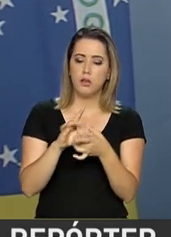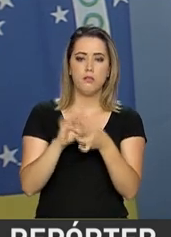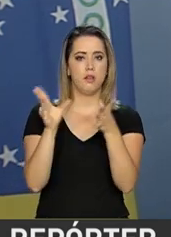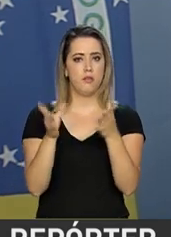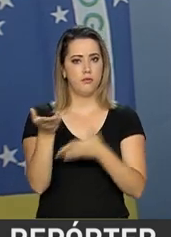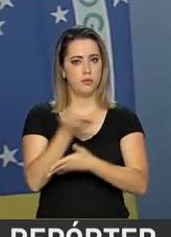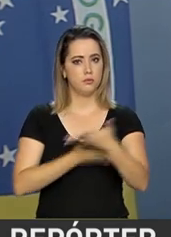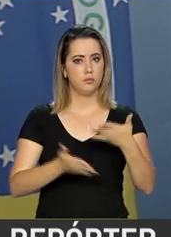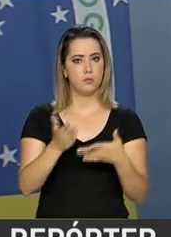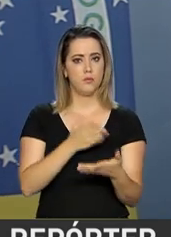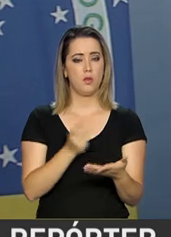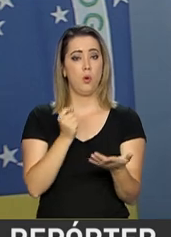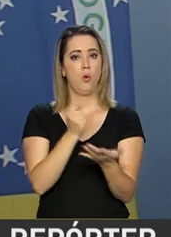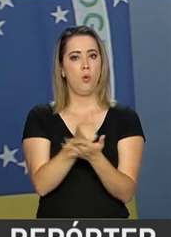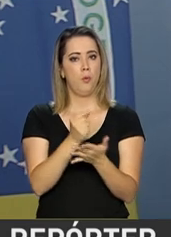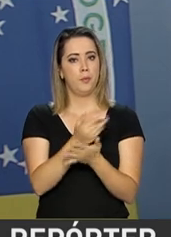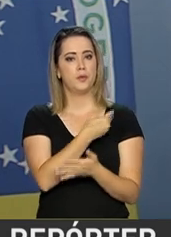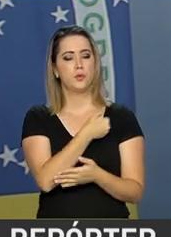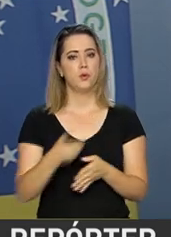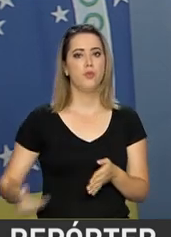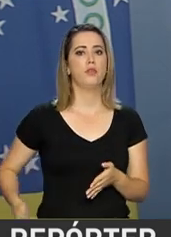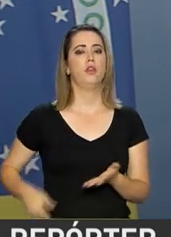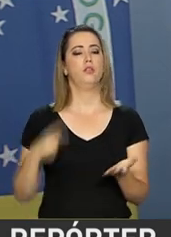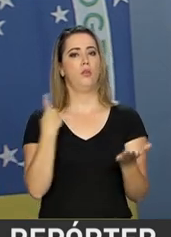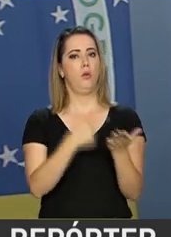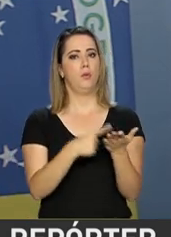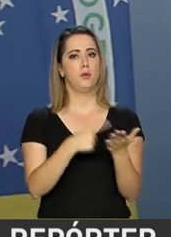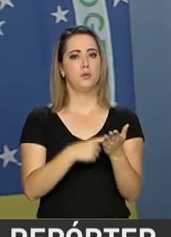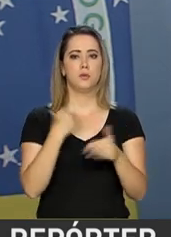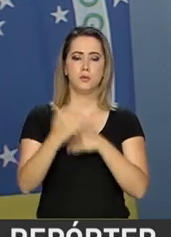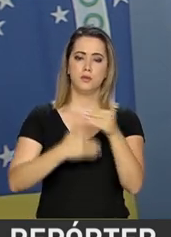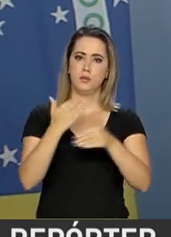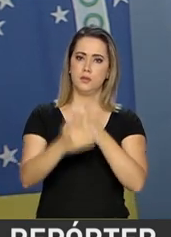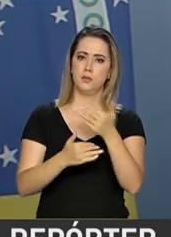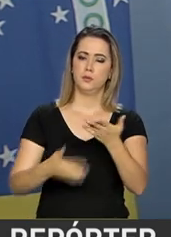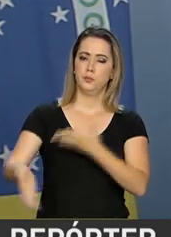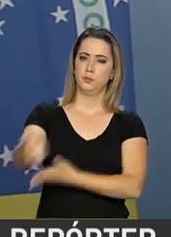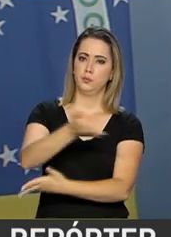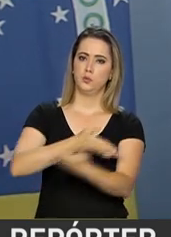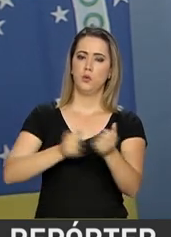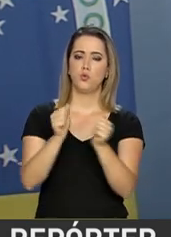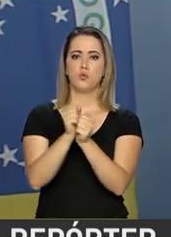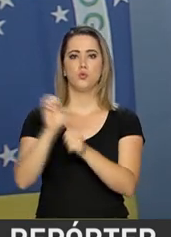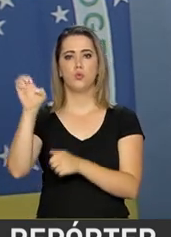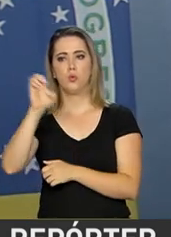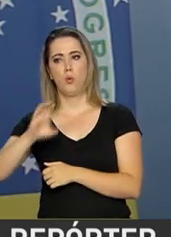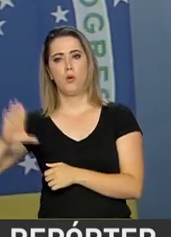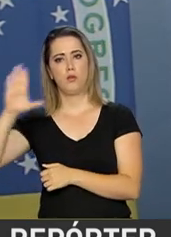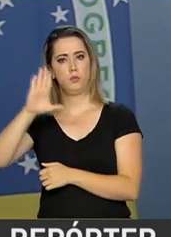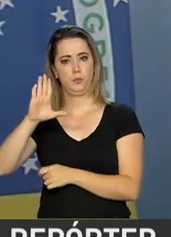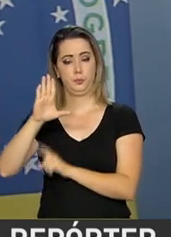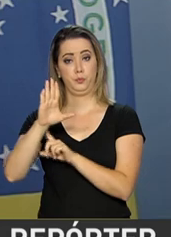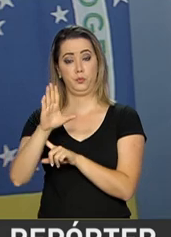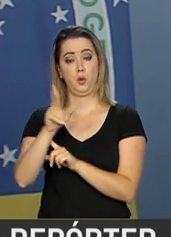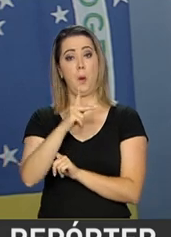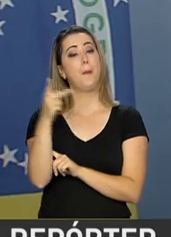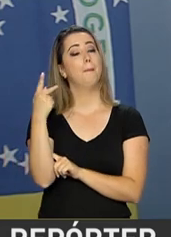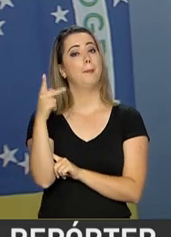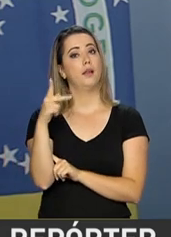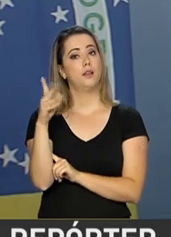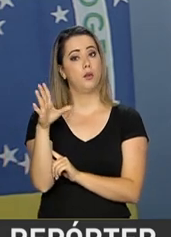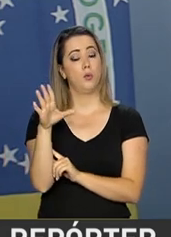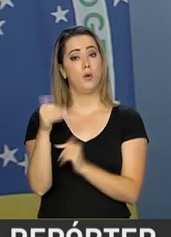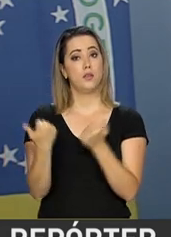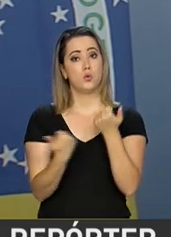sobre acordo de compras governamentais o avanço das negociações com a união européia assumir a